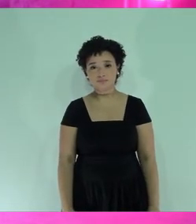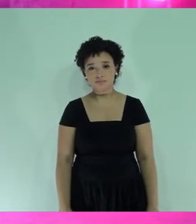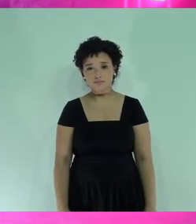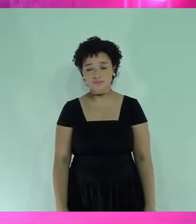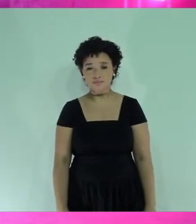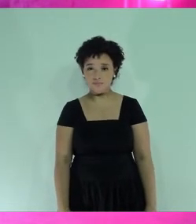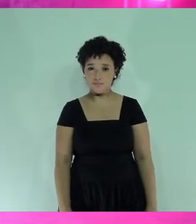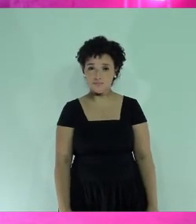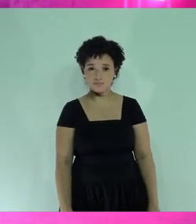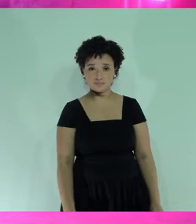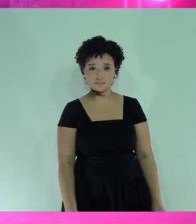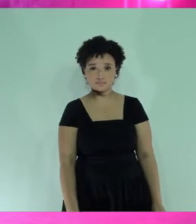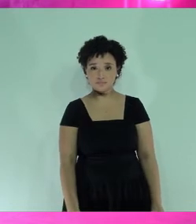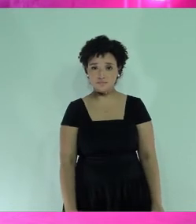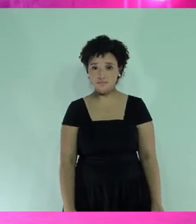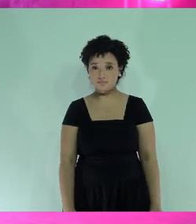Não.